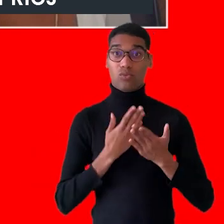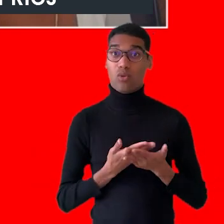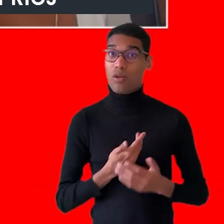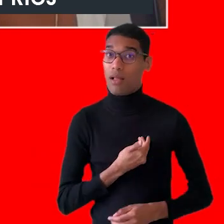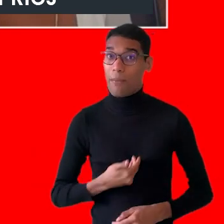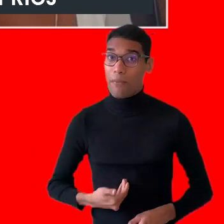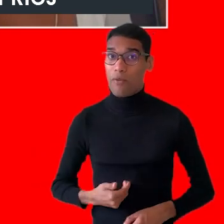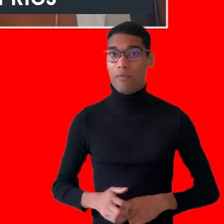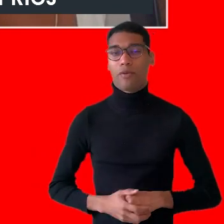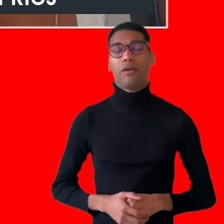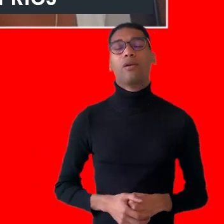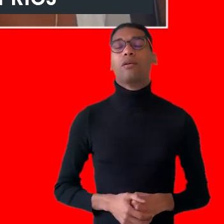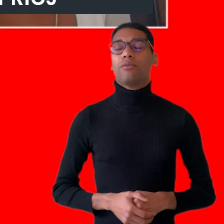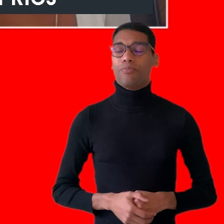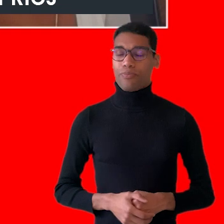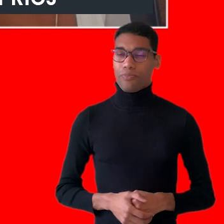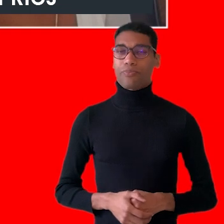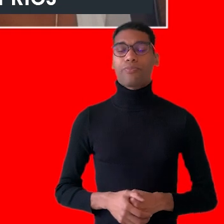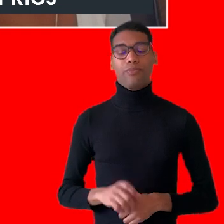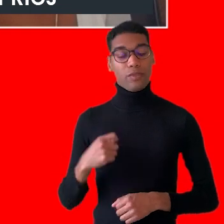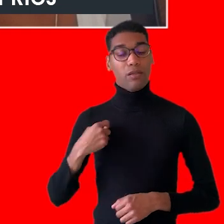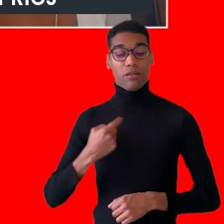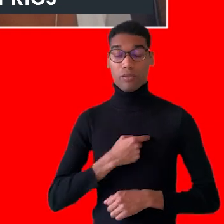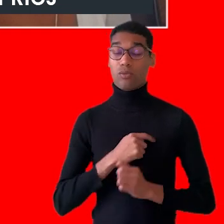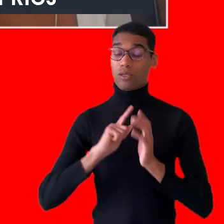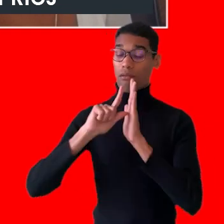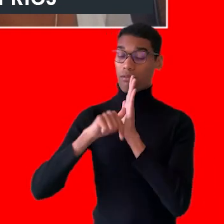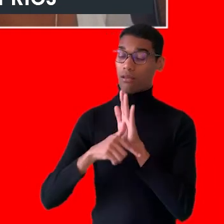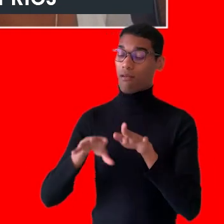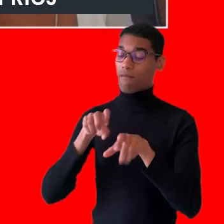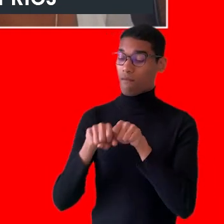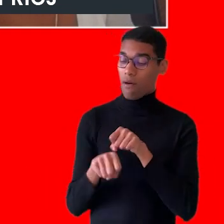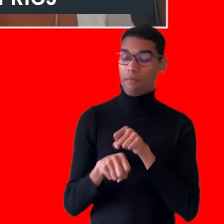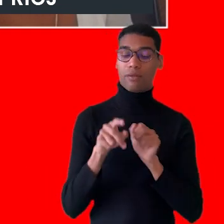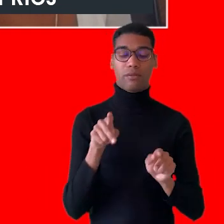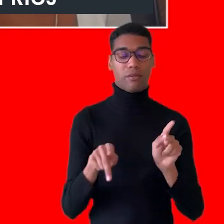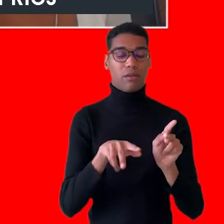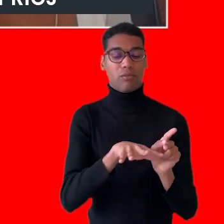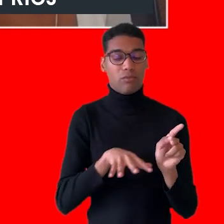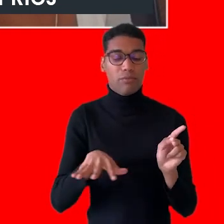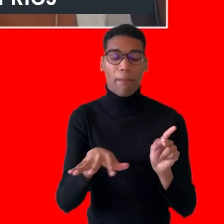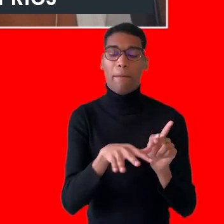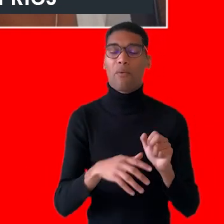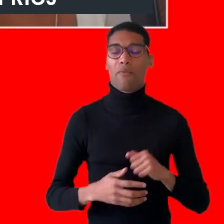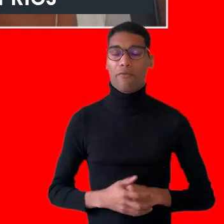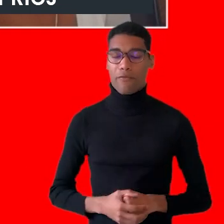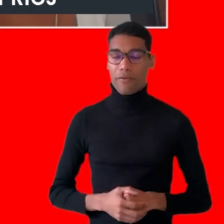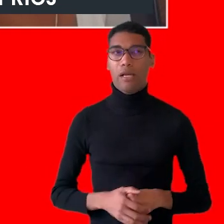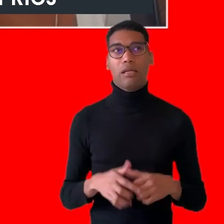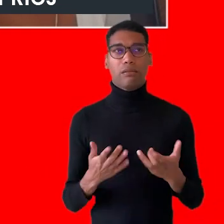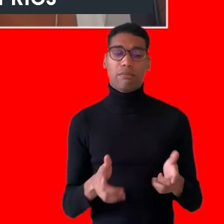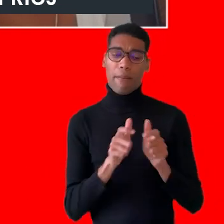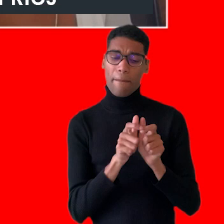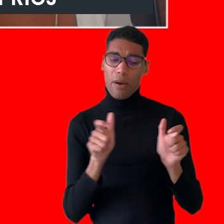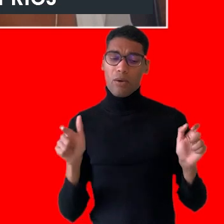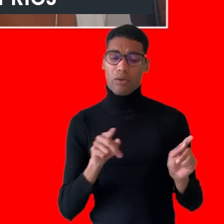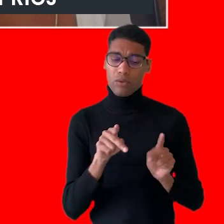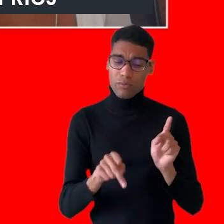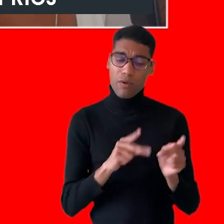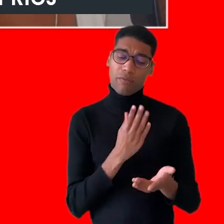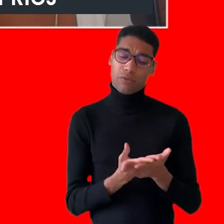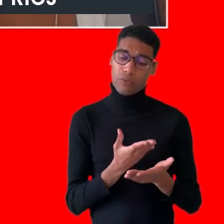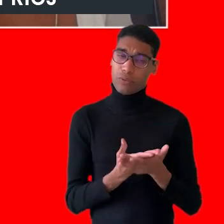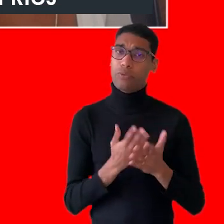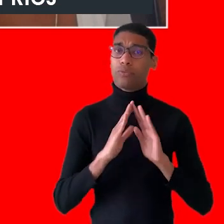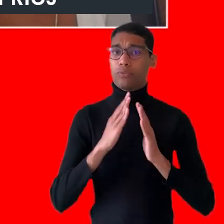públicas. E isso, o quanto que a gente atrasa ainda mais a formação do nosso povo, né? Que a maioria do nosso povo estuda